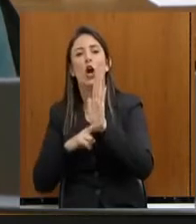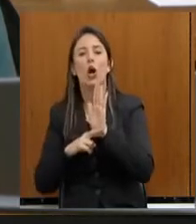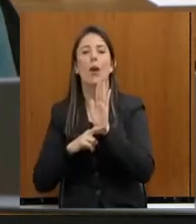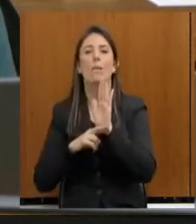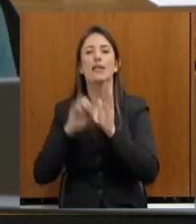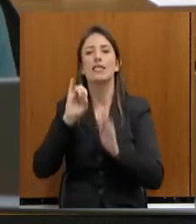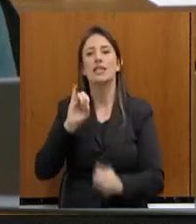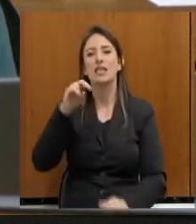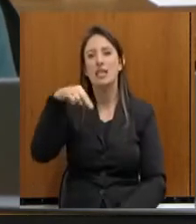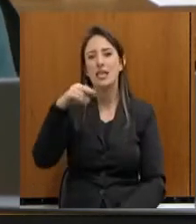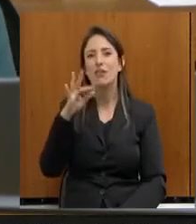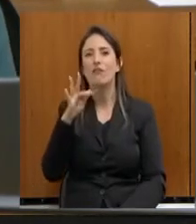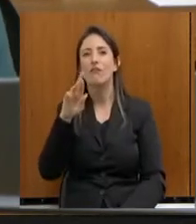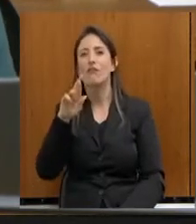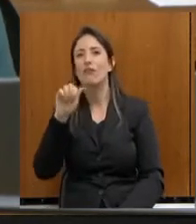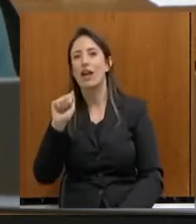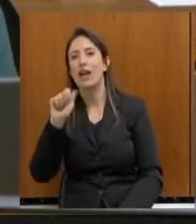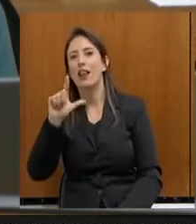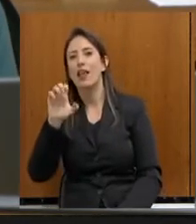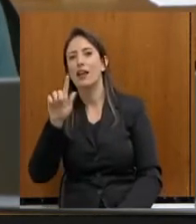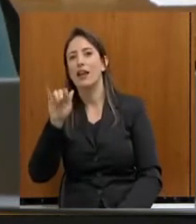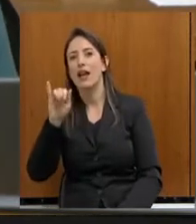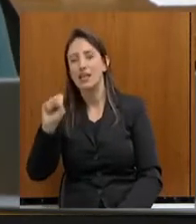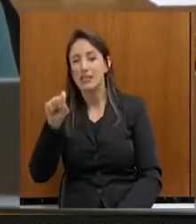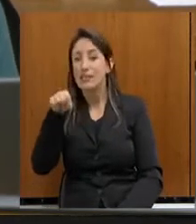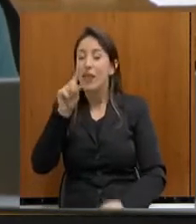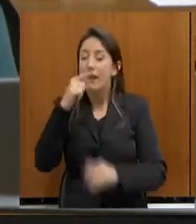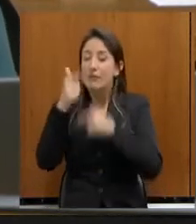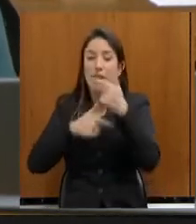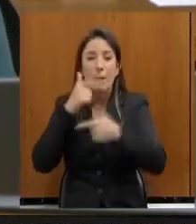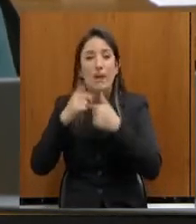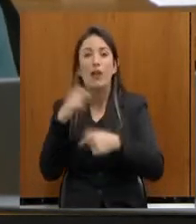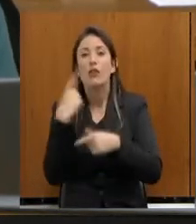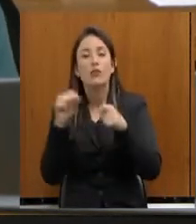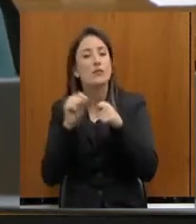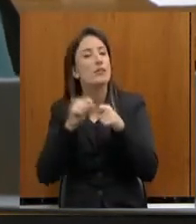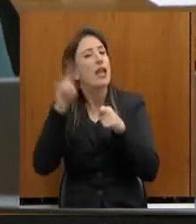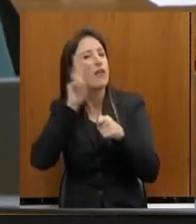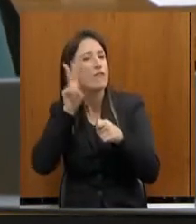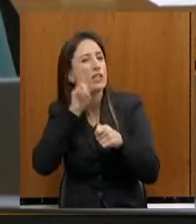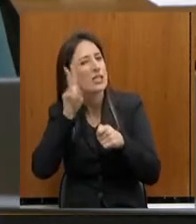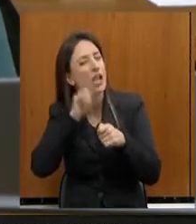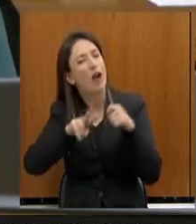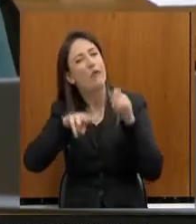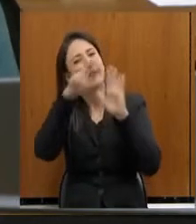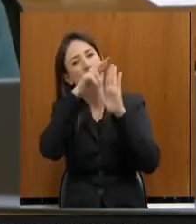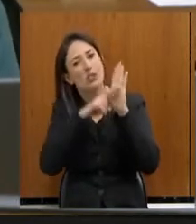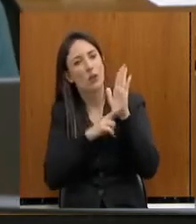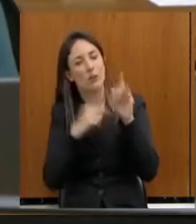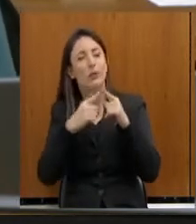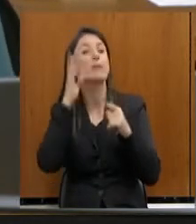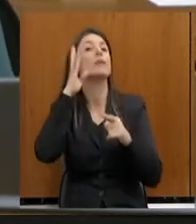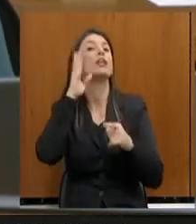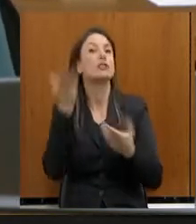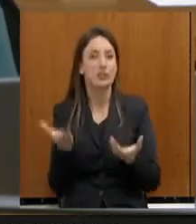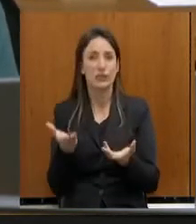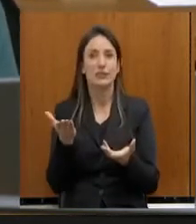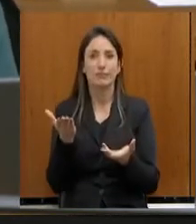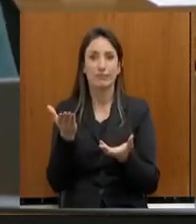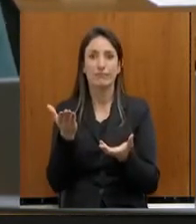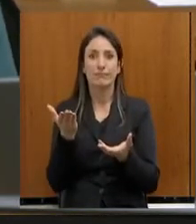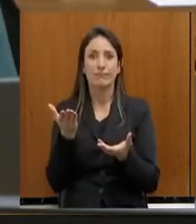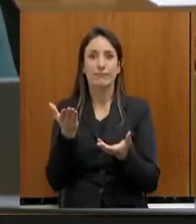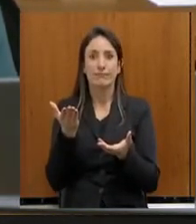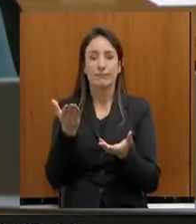esse é um trabalho que nós estamos iniciando de revisão dessas normas porque imagine o senhor é a que